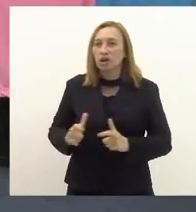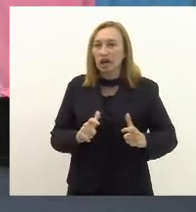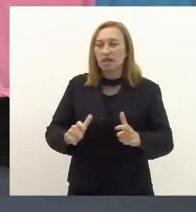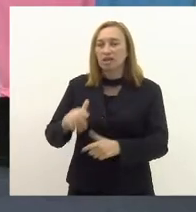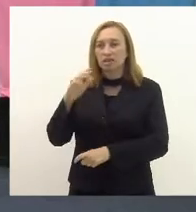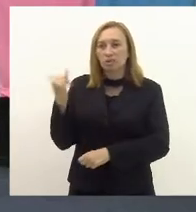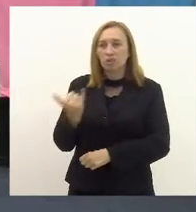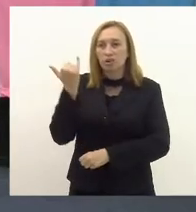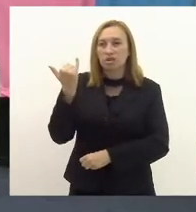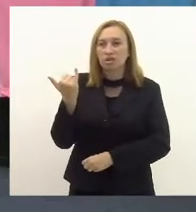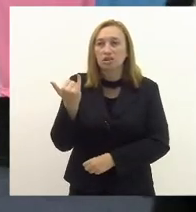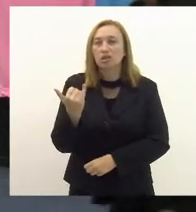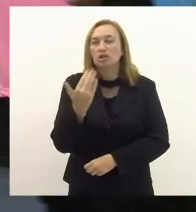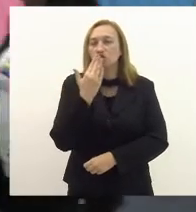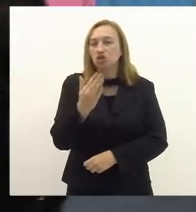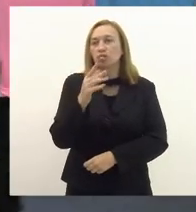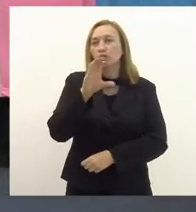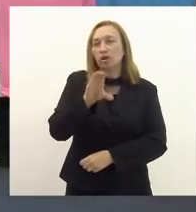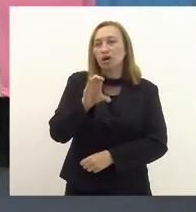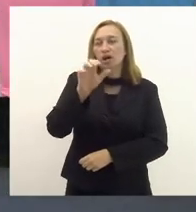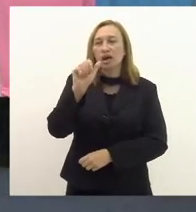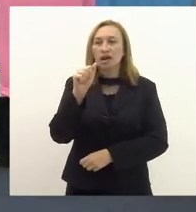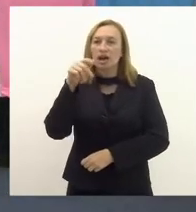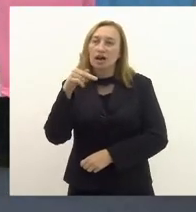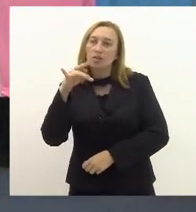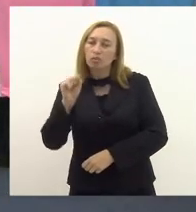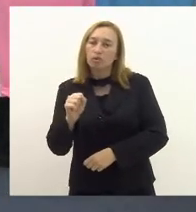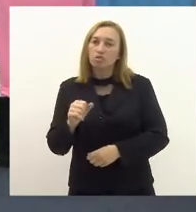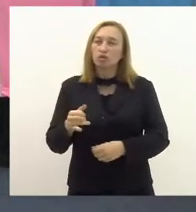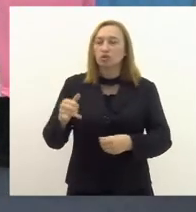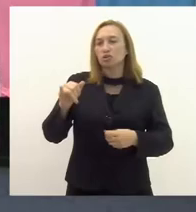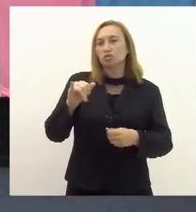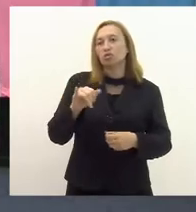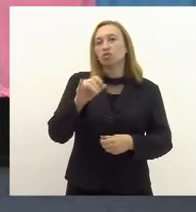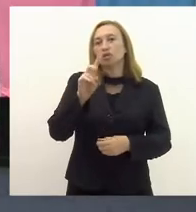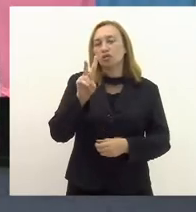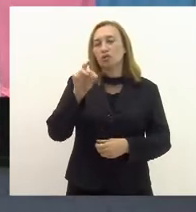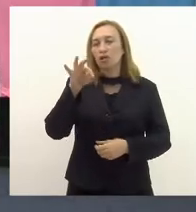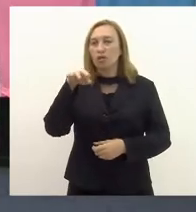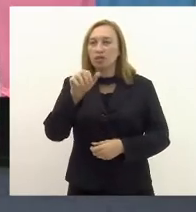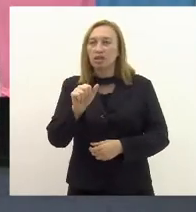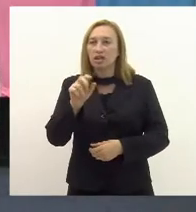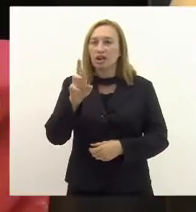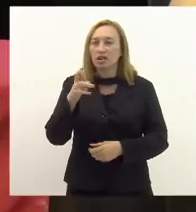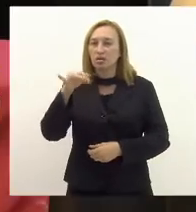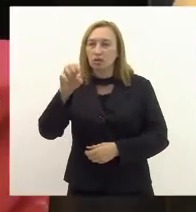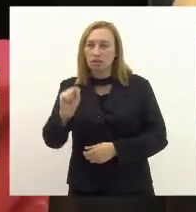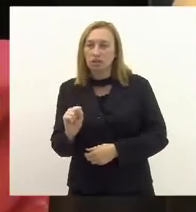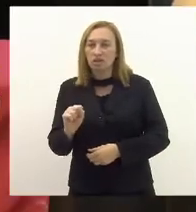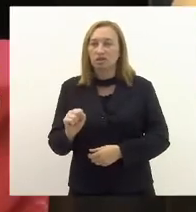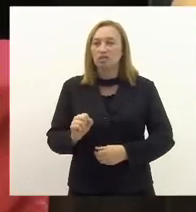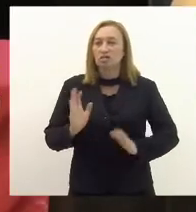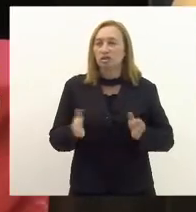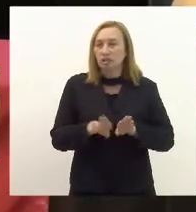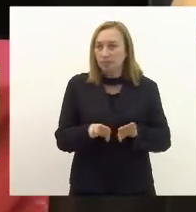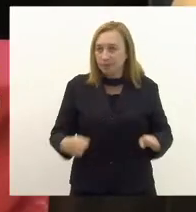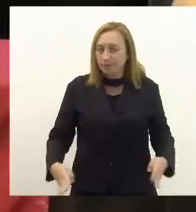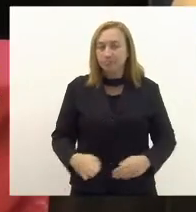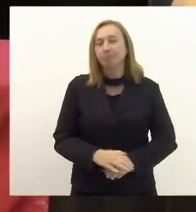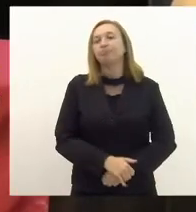importantes, né, tipo Campos, Volta Redonda, que é necessário. Já está a mesa? Ah,